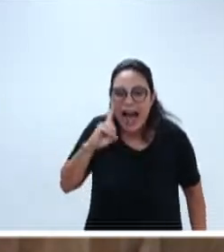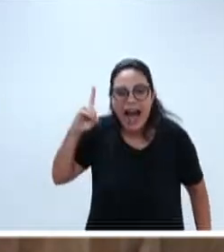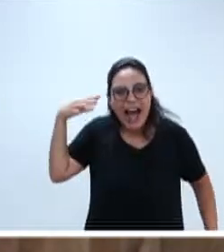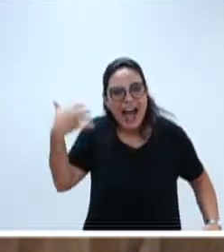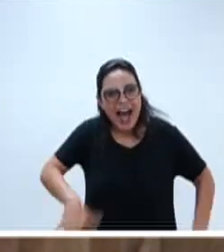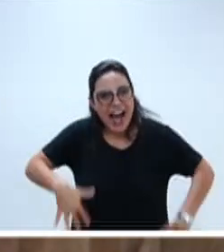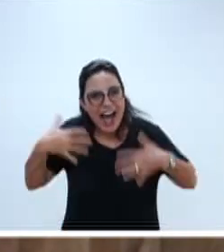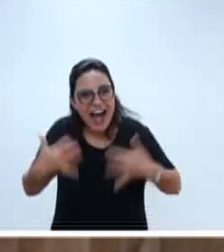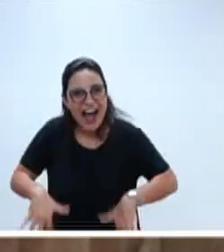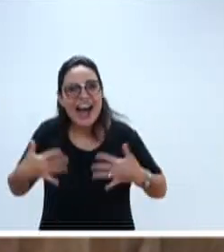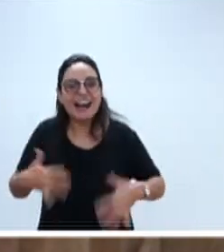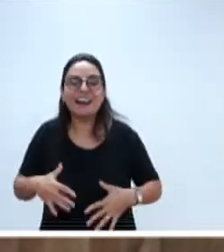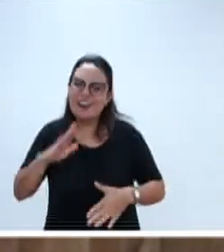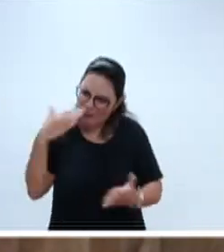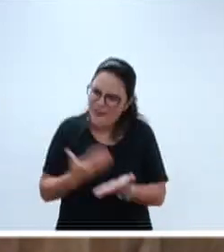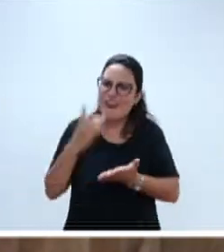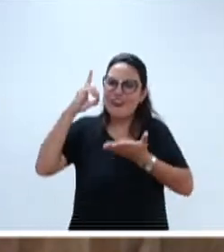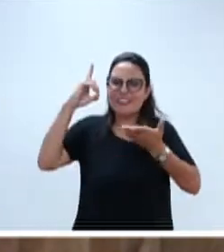Confia no Senhor.